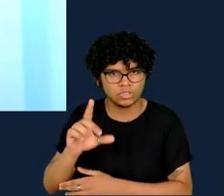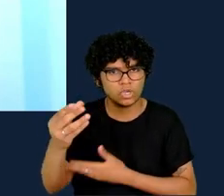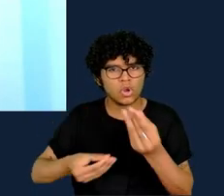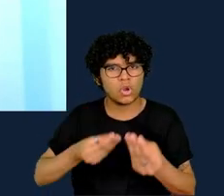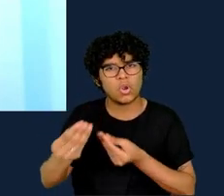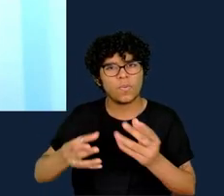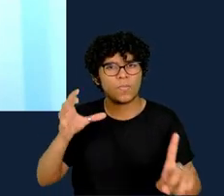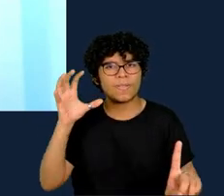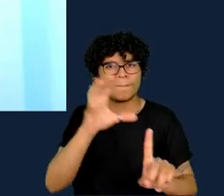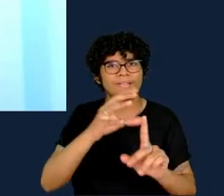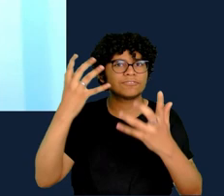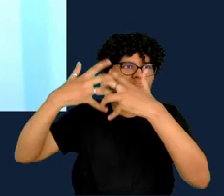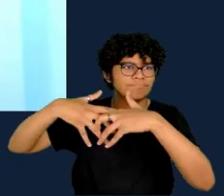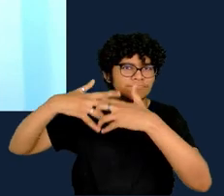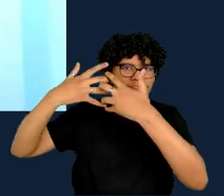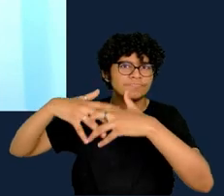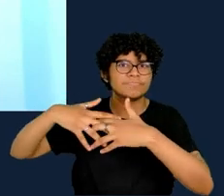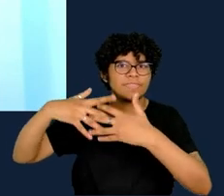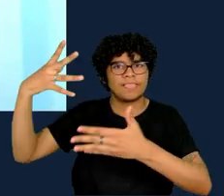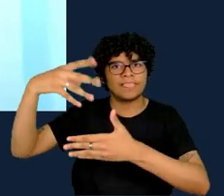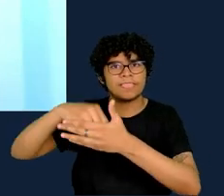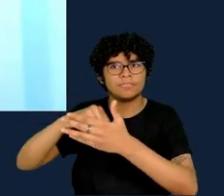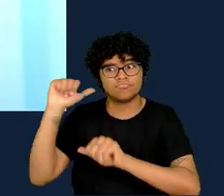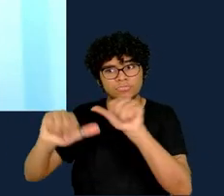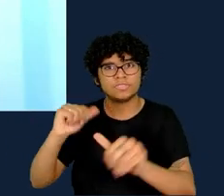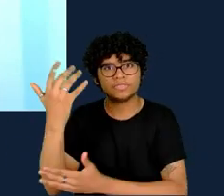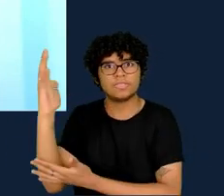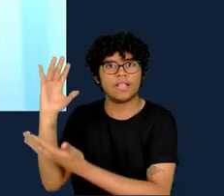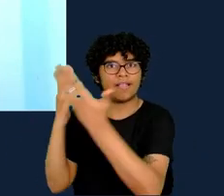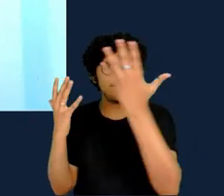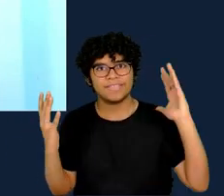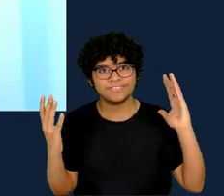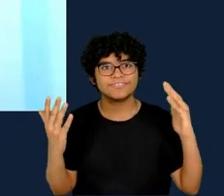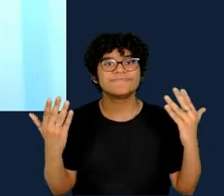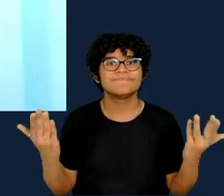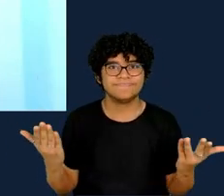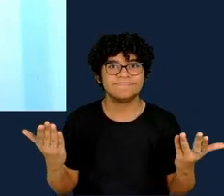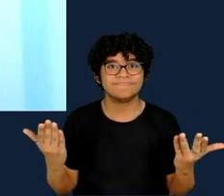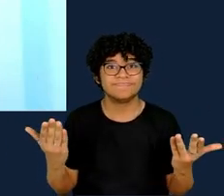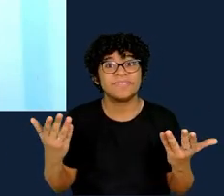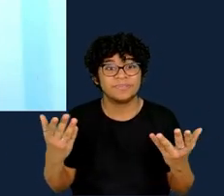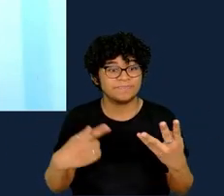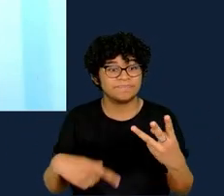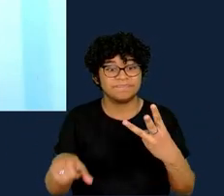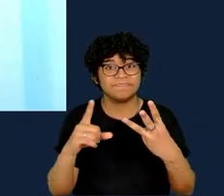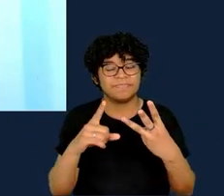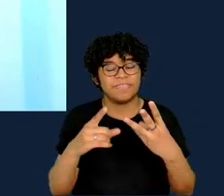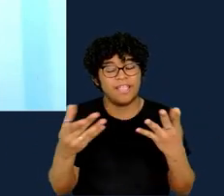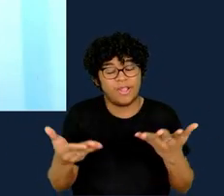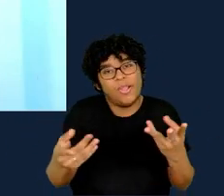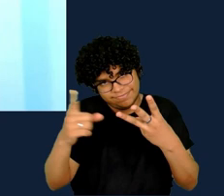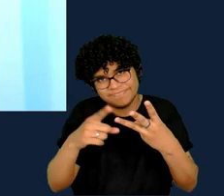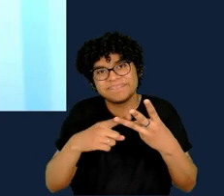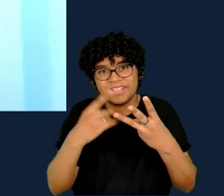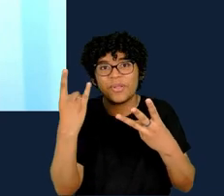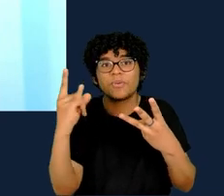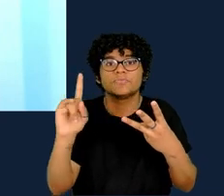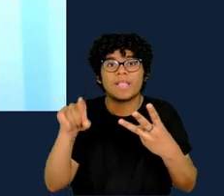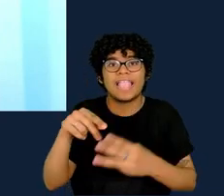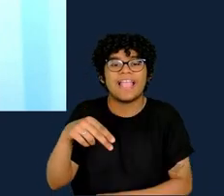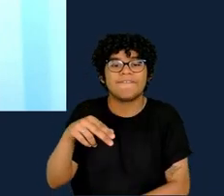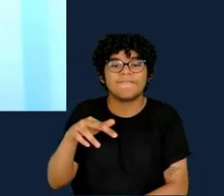mudanças ambientais. E, finalmente, temos também uma convidada muito especial, Franci Baniwa, indígena da